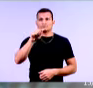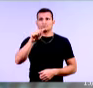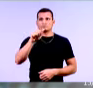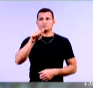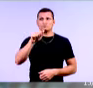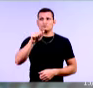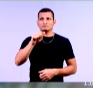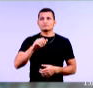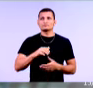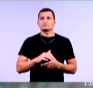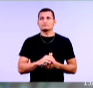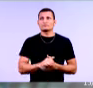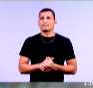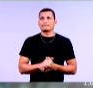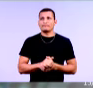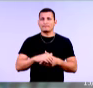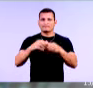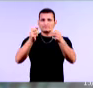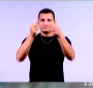para definir